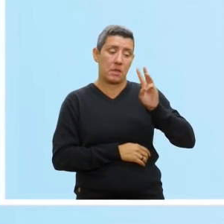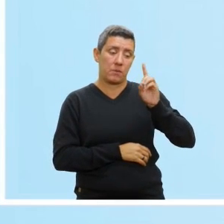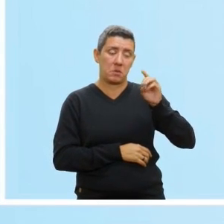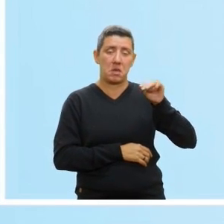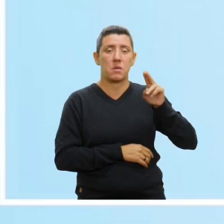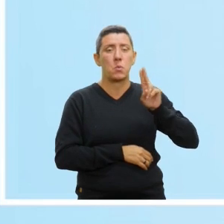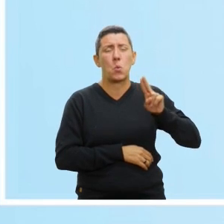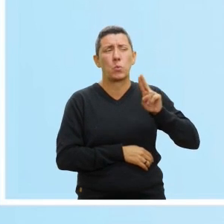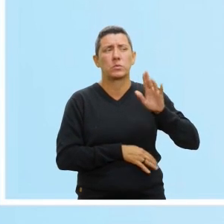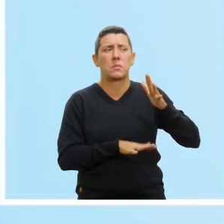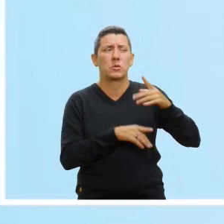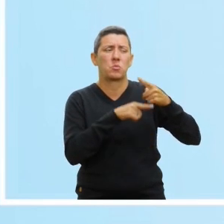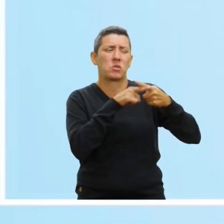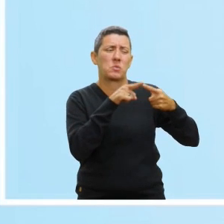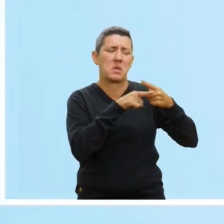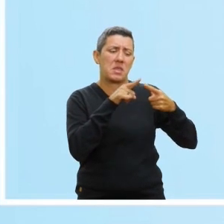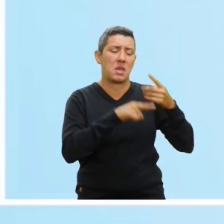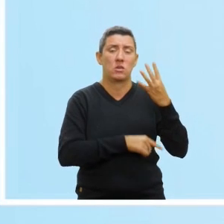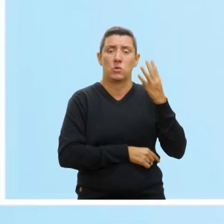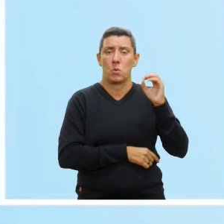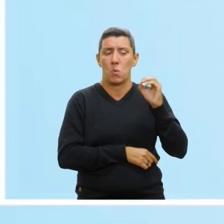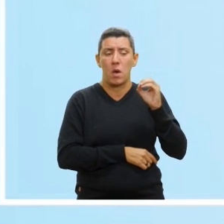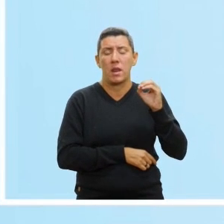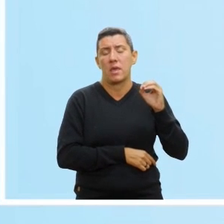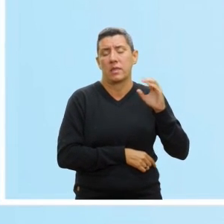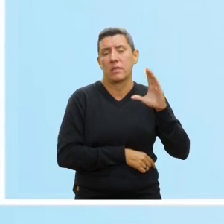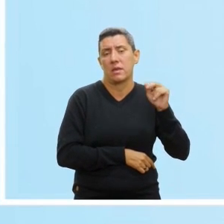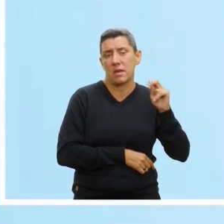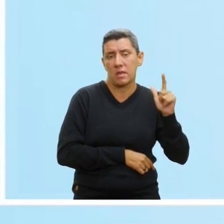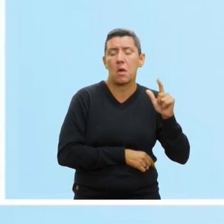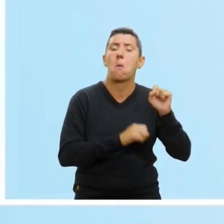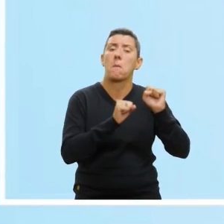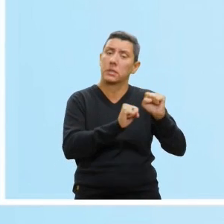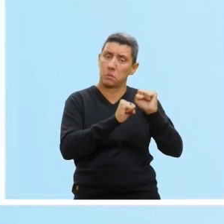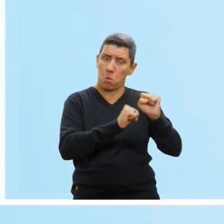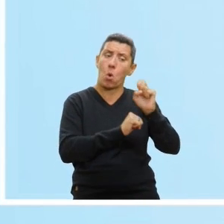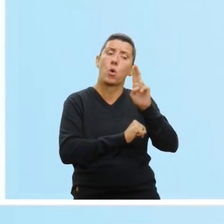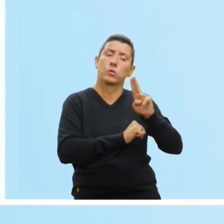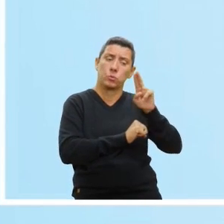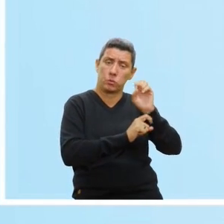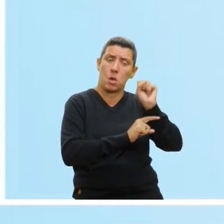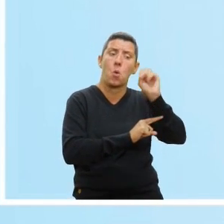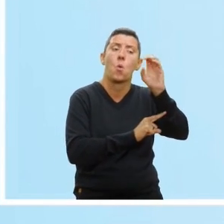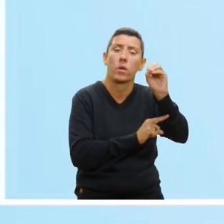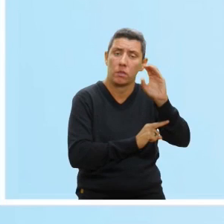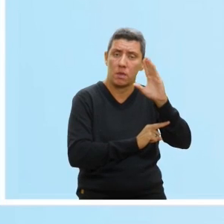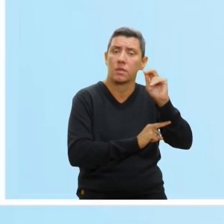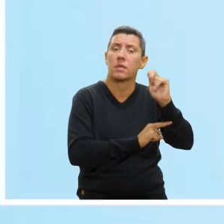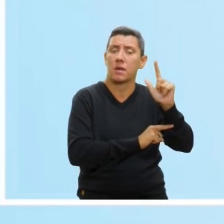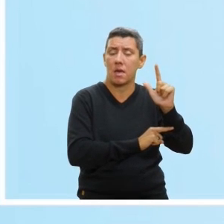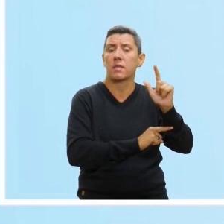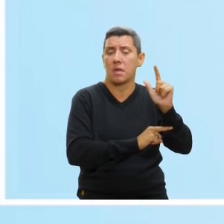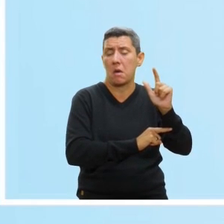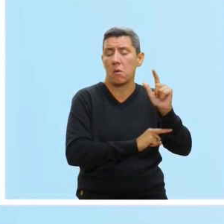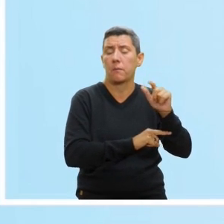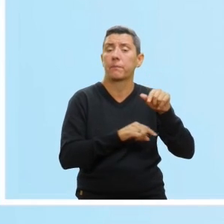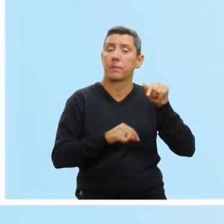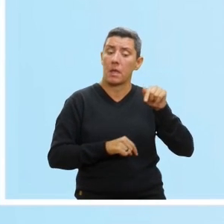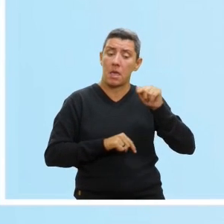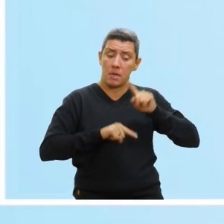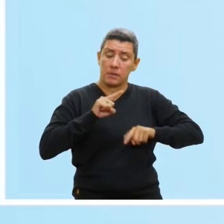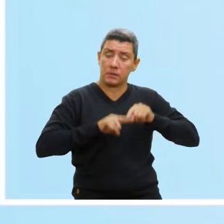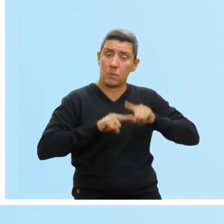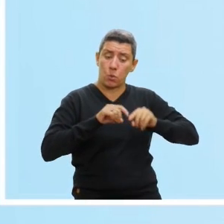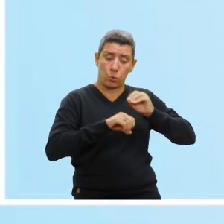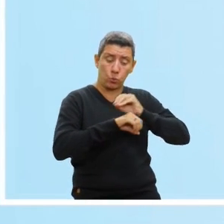disso, 40 canais, mas pode ser expandido até 80 canais, tá? E hoje o produto Huawei, o que a gente já